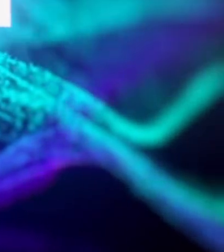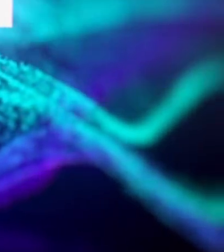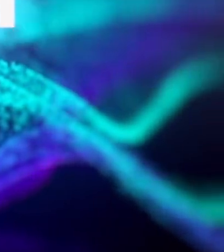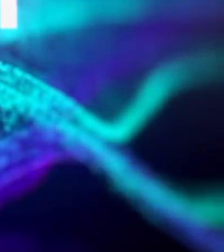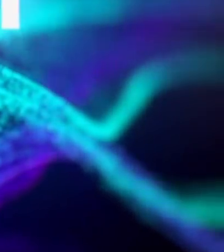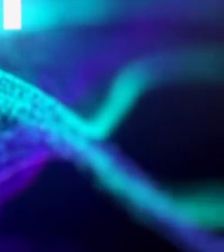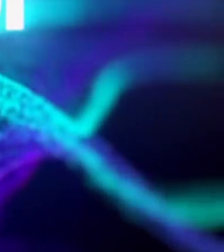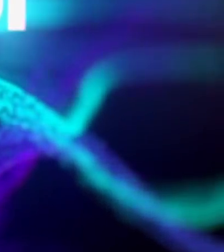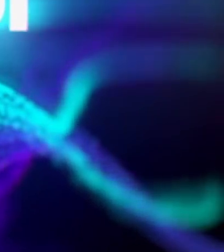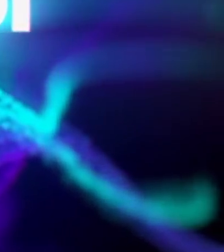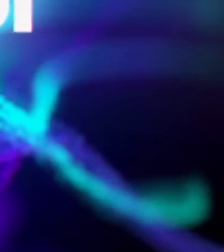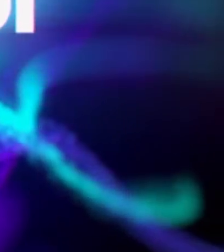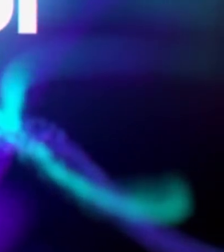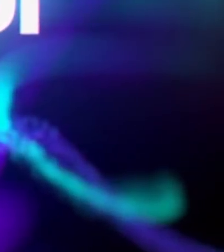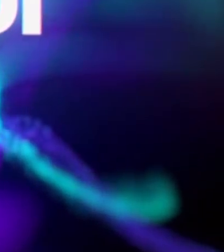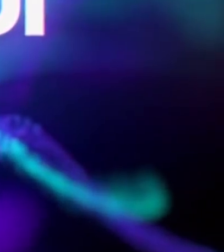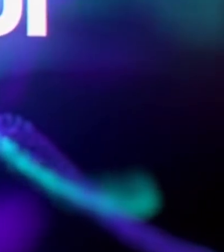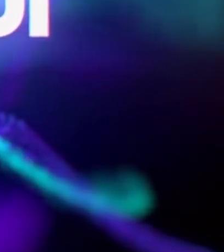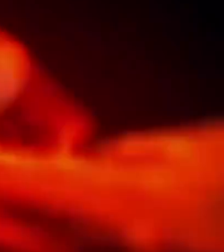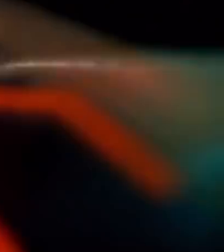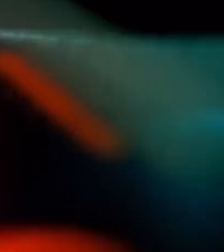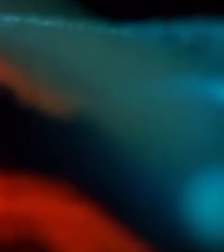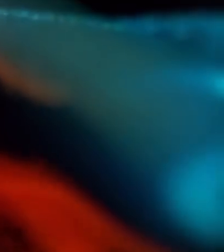Obrigado por estar aqui.